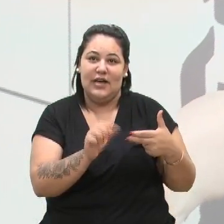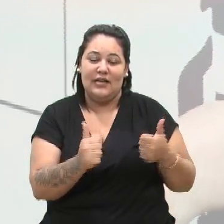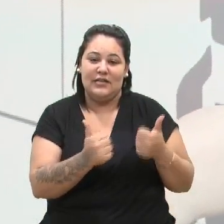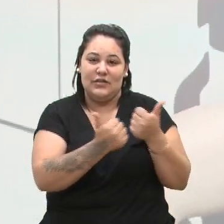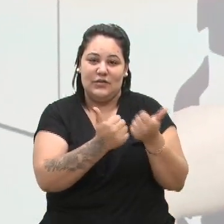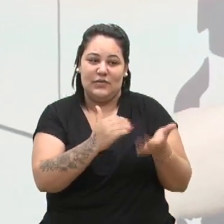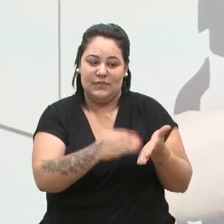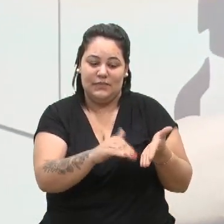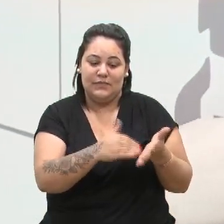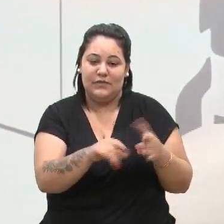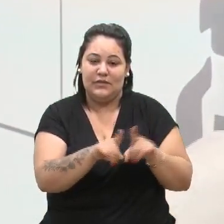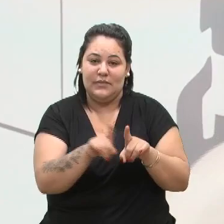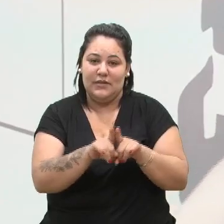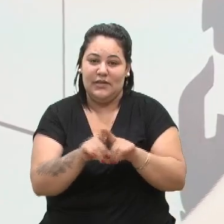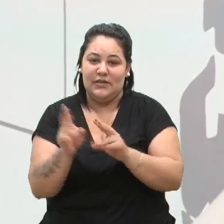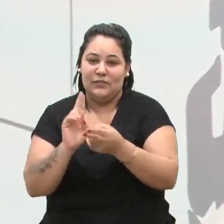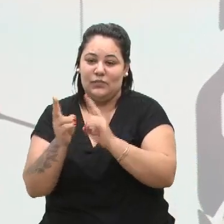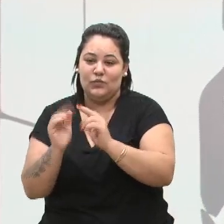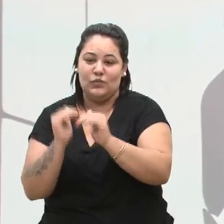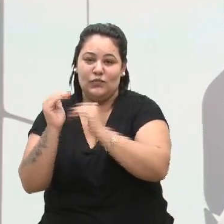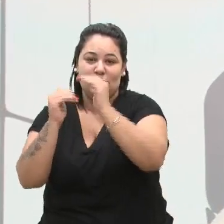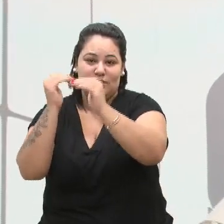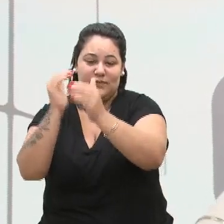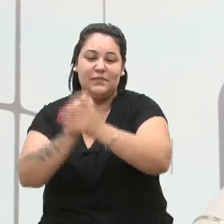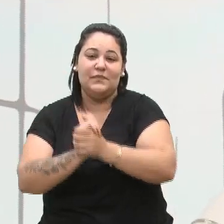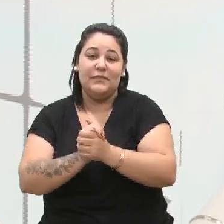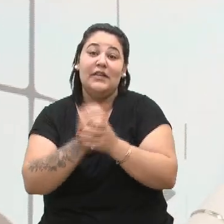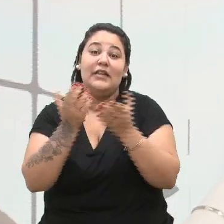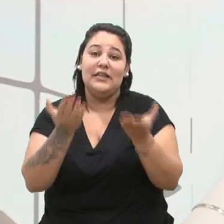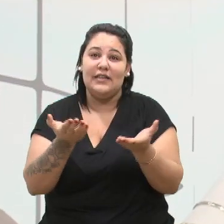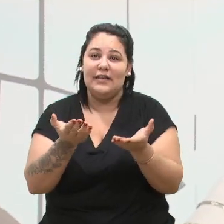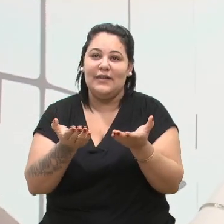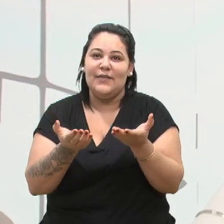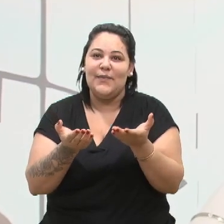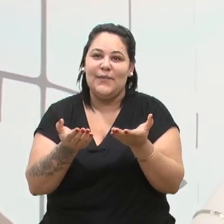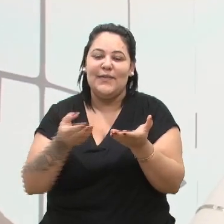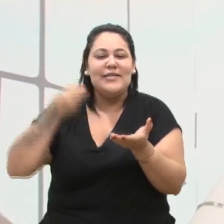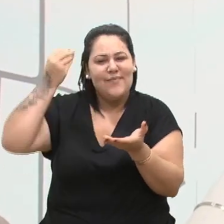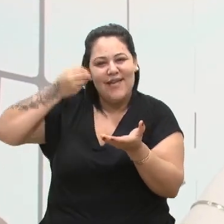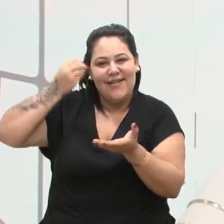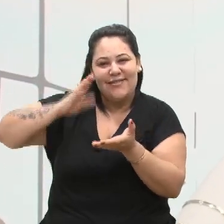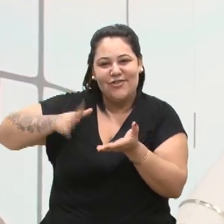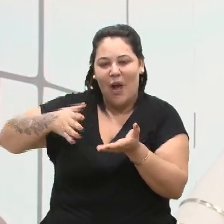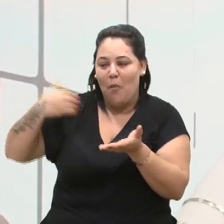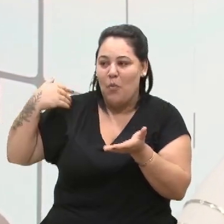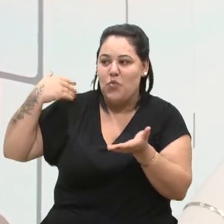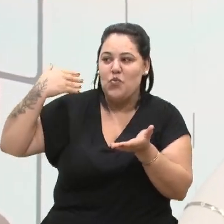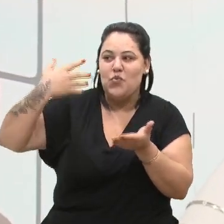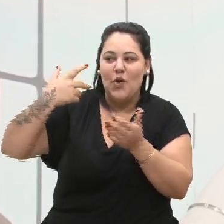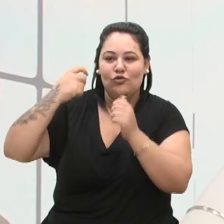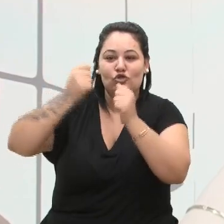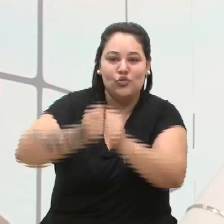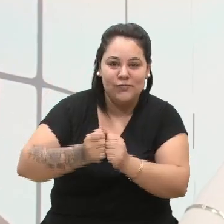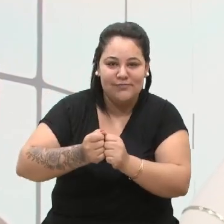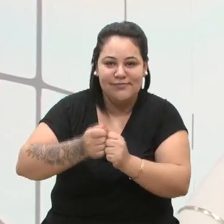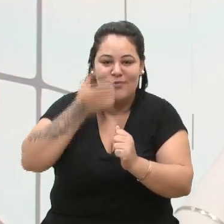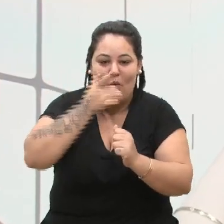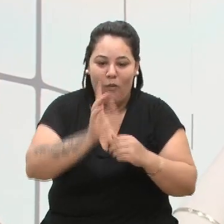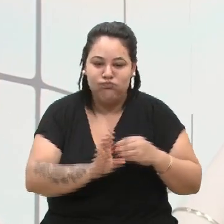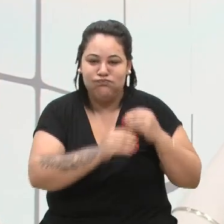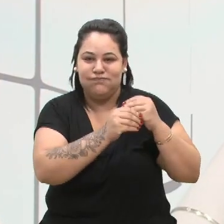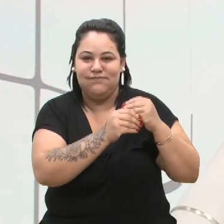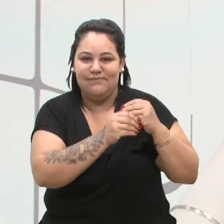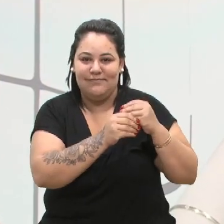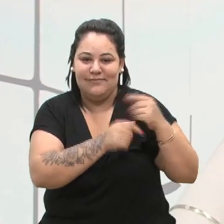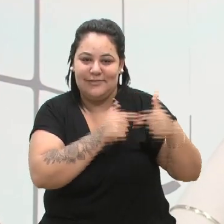desenvolvimento urbano também ah então alguma bagagem a gente a gente já traz para tentar somar agora na atividade